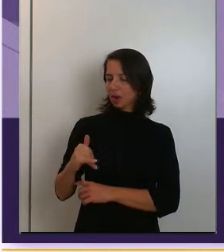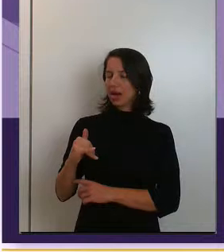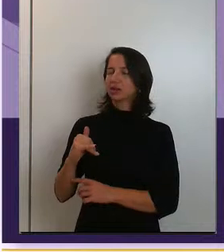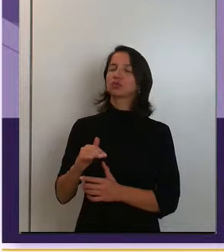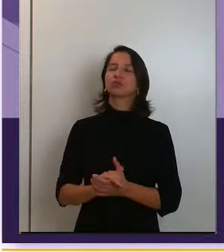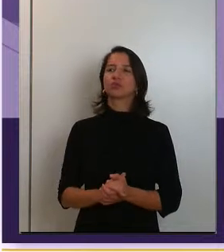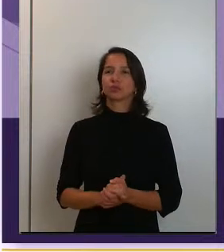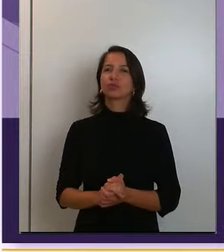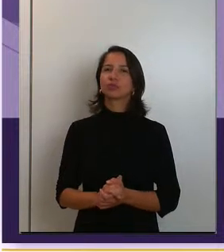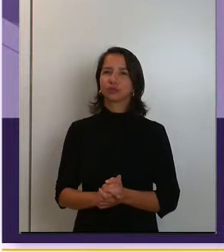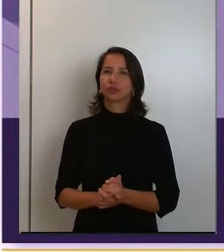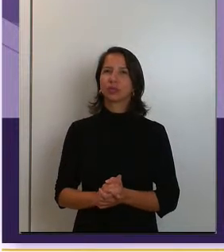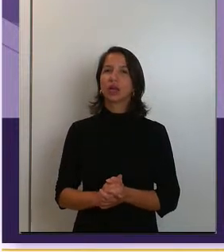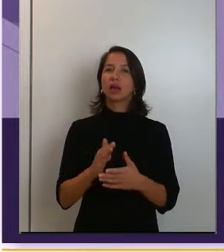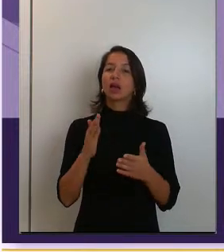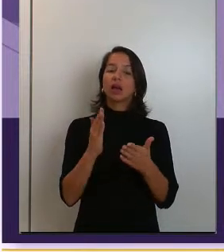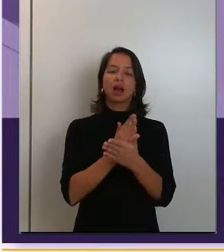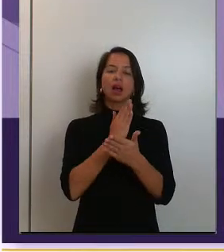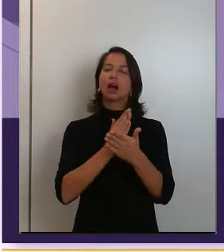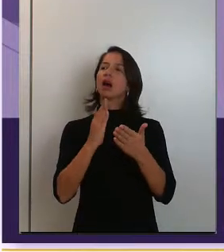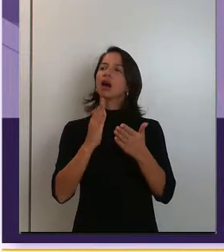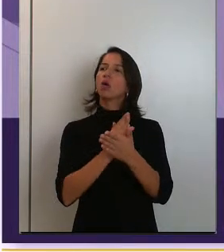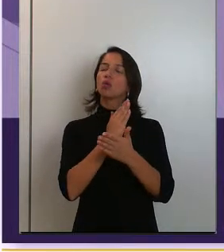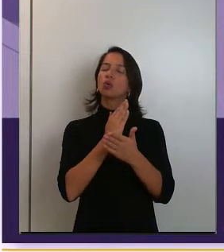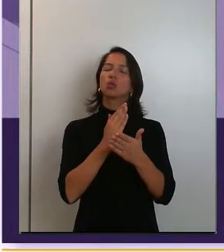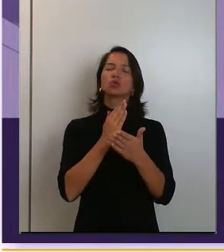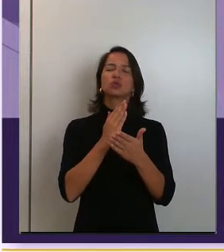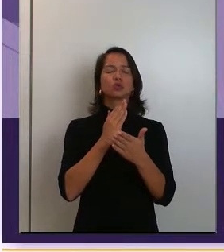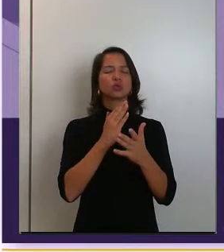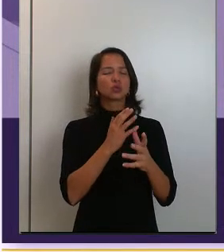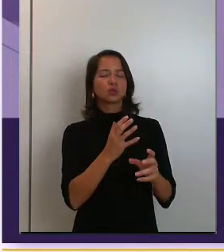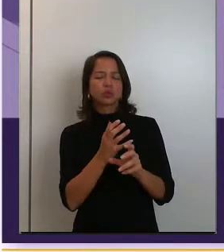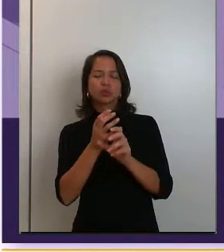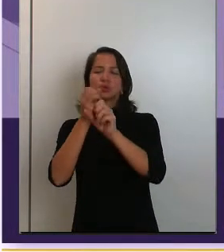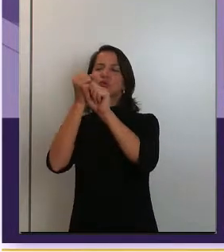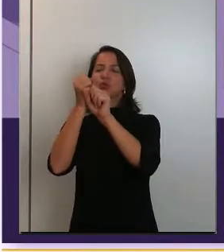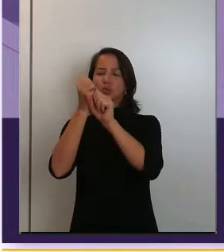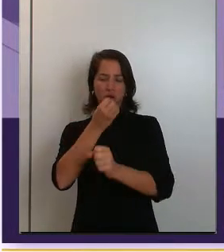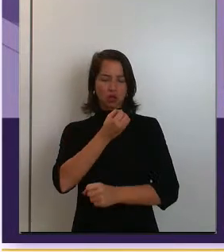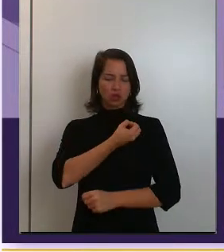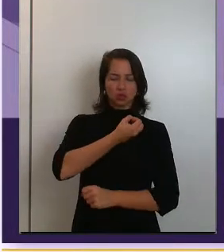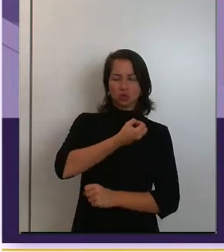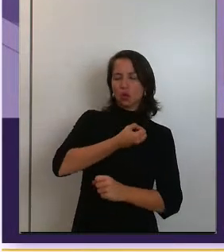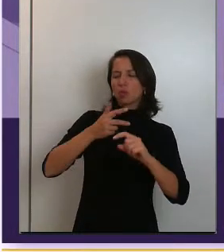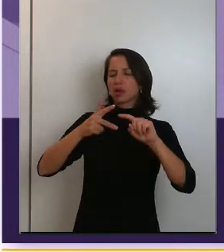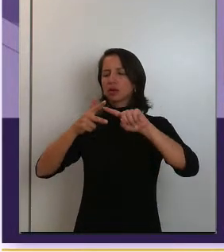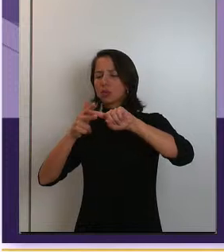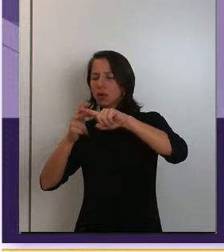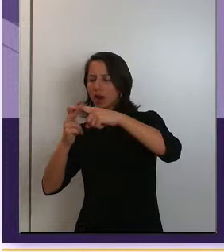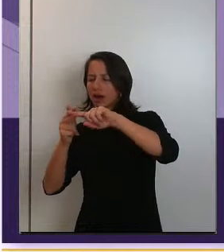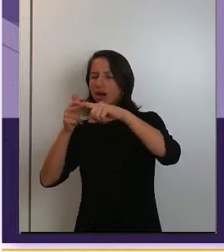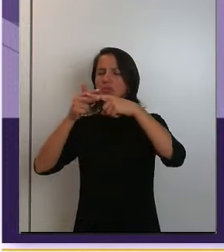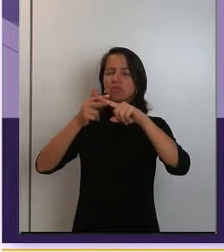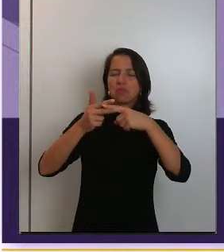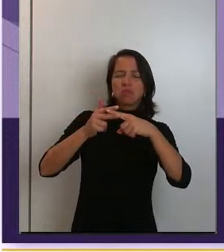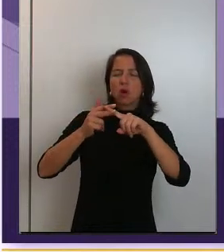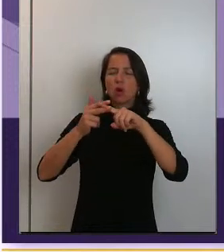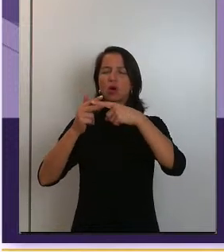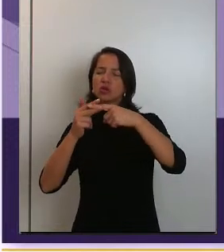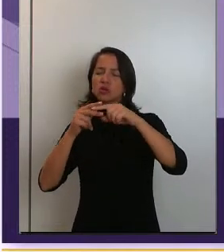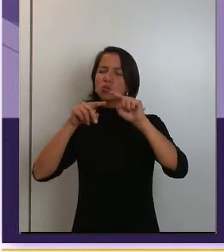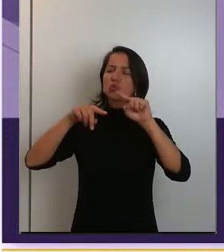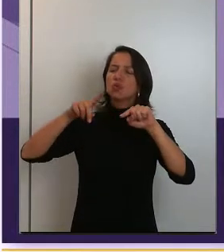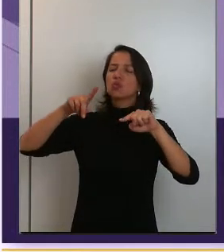Foram feitos alguns procedimentos estatísticos para correção das estimativas, né, considerando